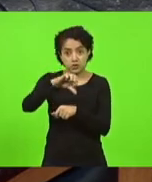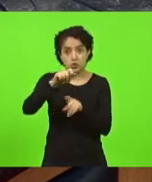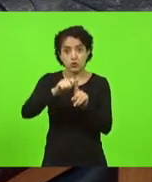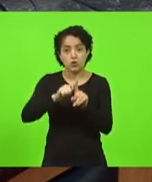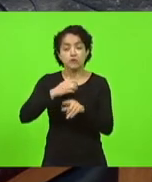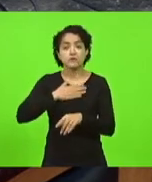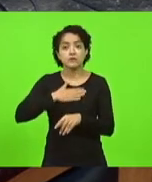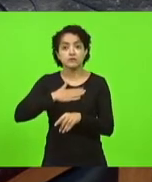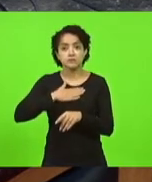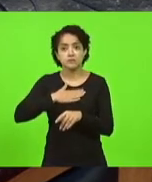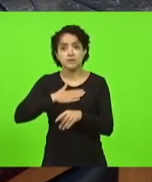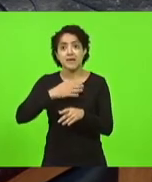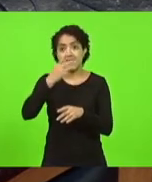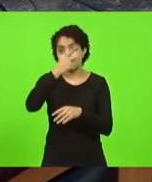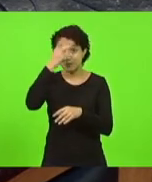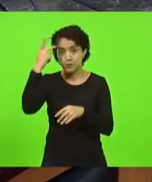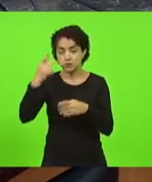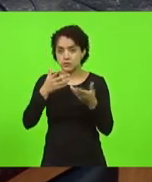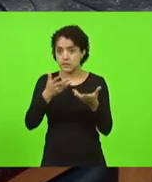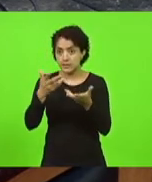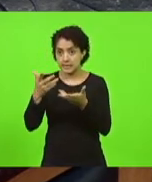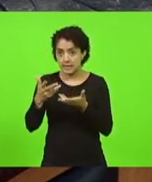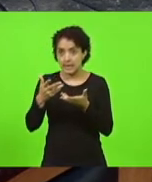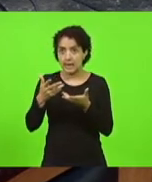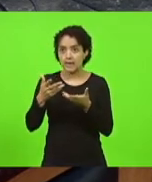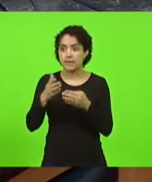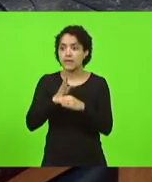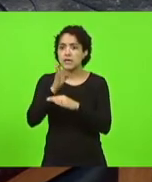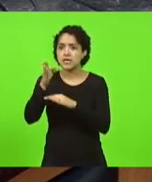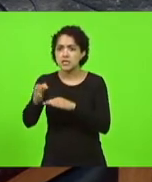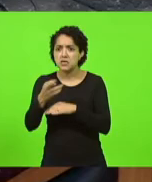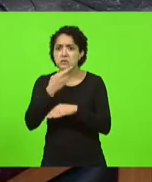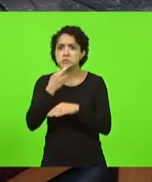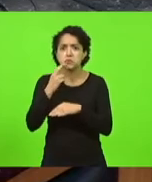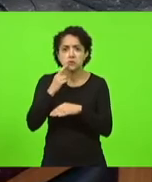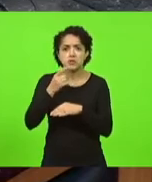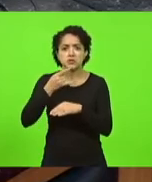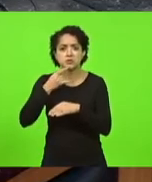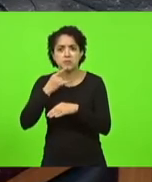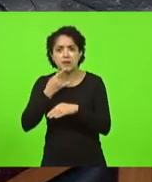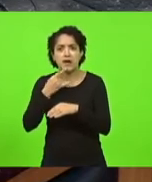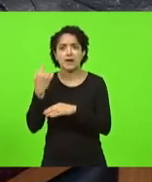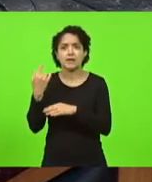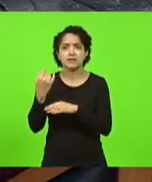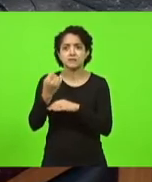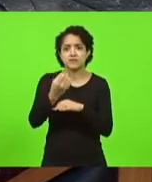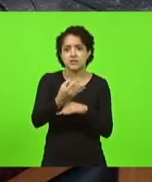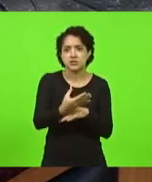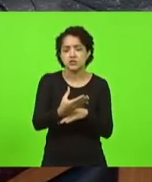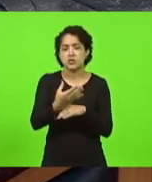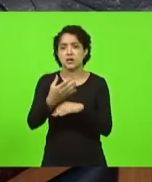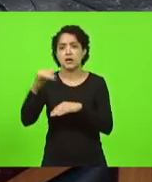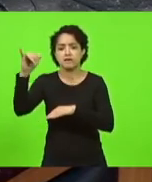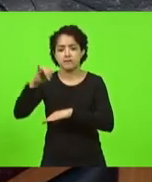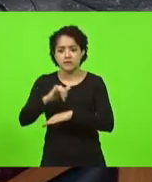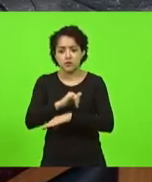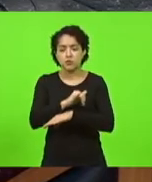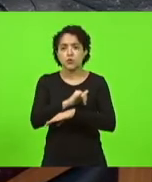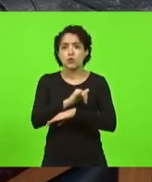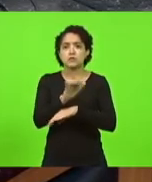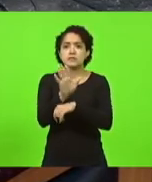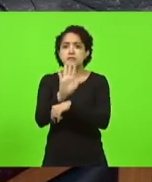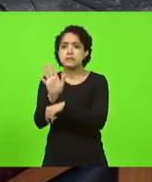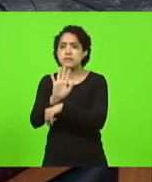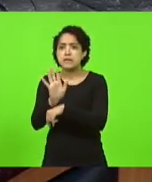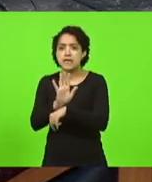9 de agosto, as pessoas que quiserem ir a restaurantes, bares, aviões, trens, museus, salas de cinema e